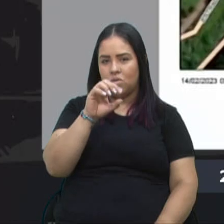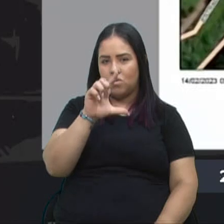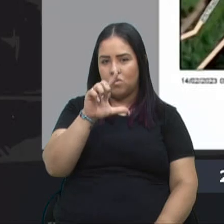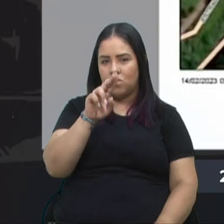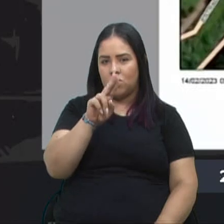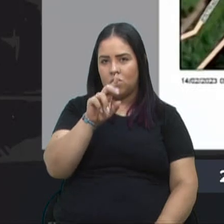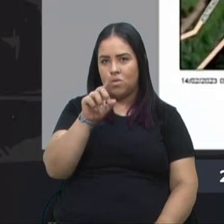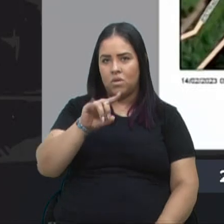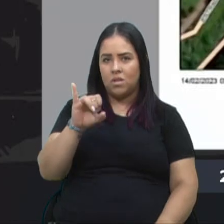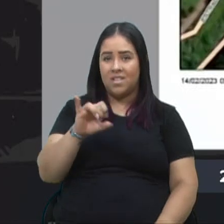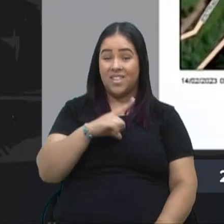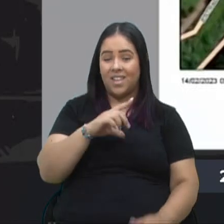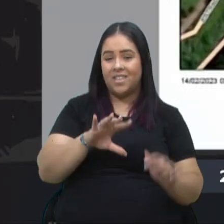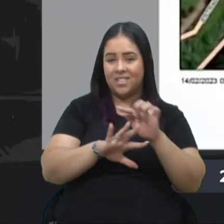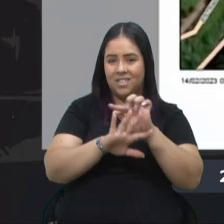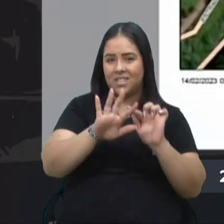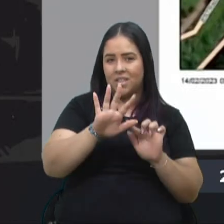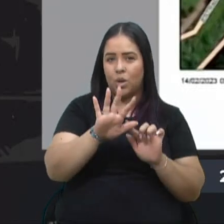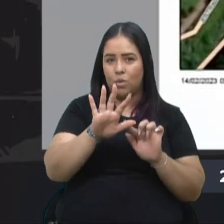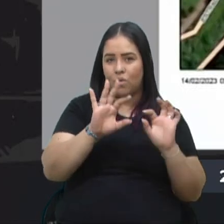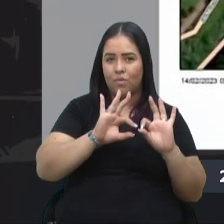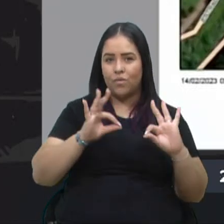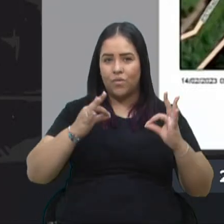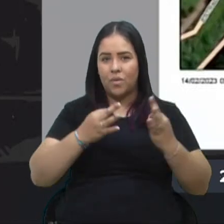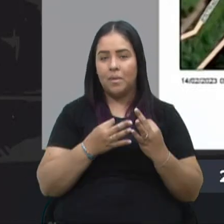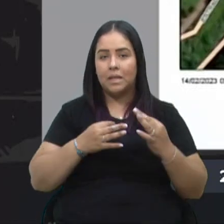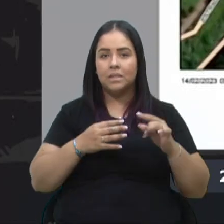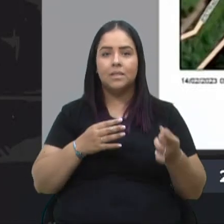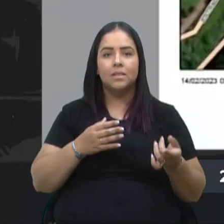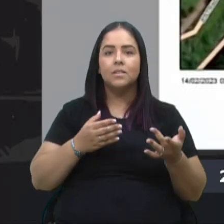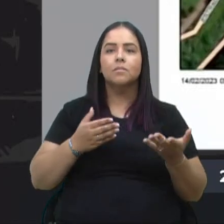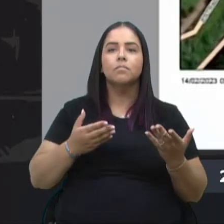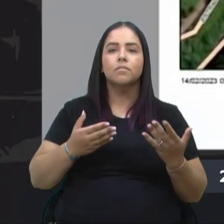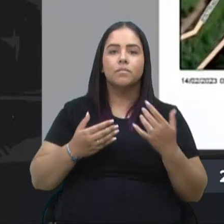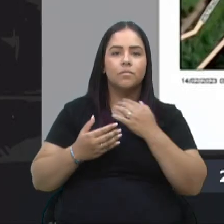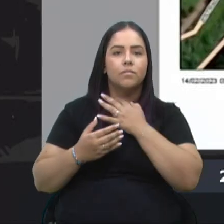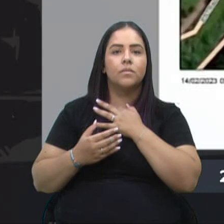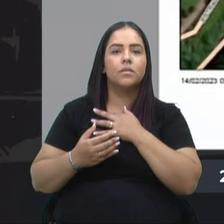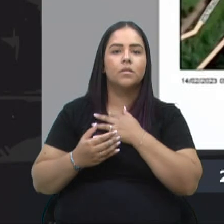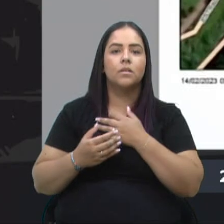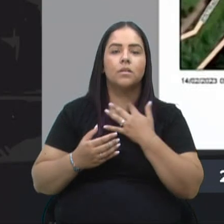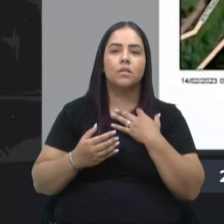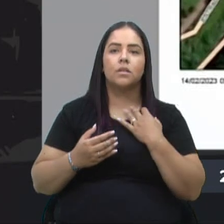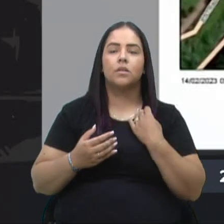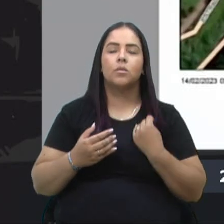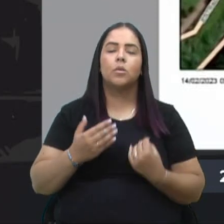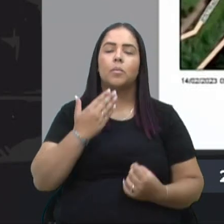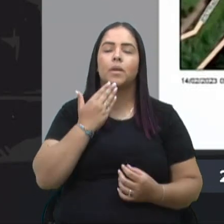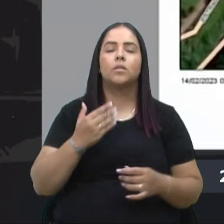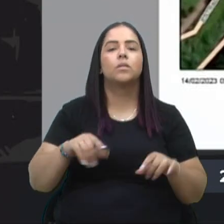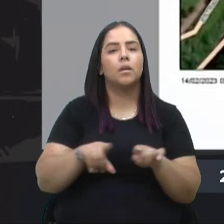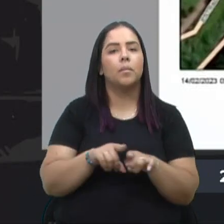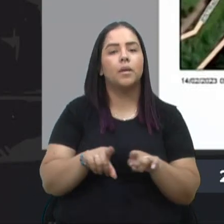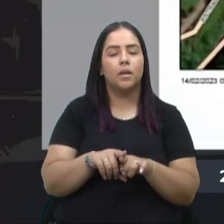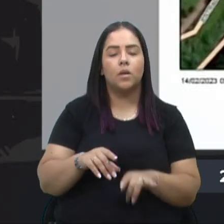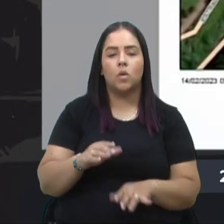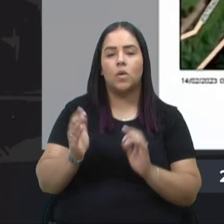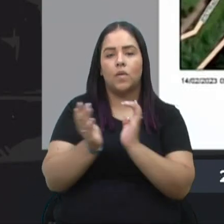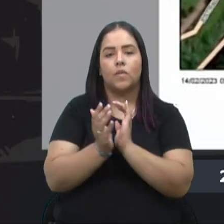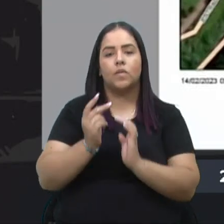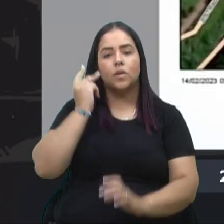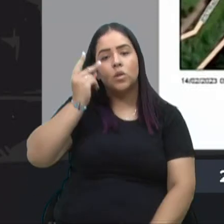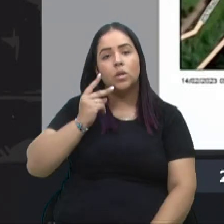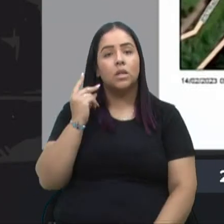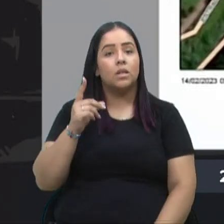ali a estrada não era conhecida então várias e até faço um pedido as colega vereador que deve ter demanda desse